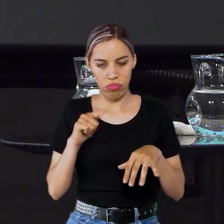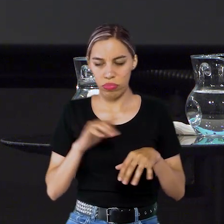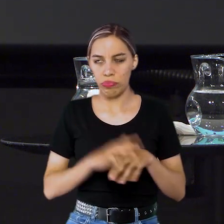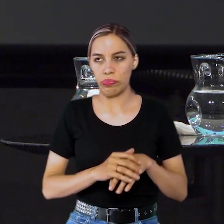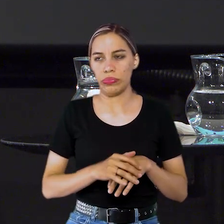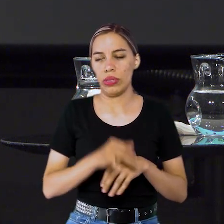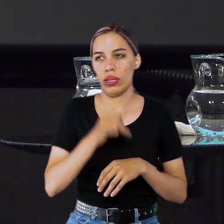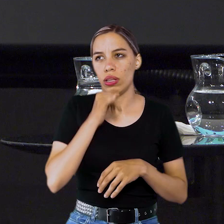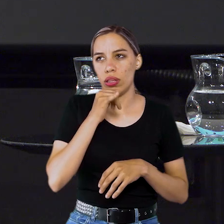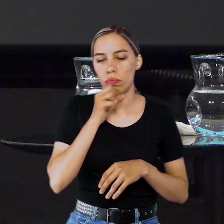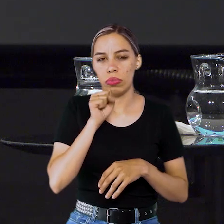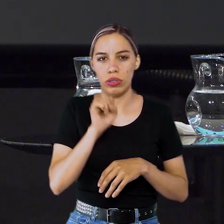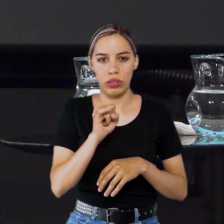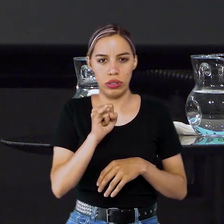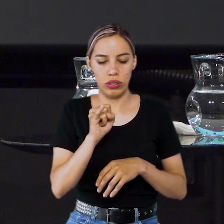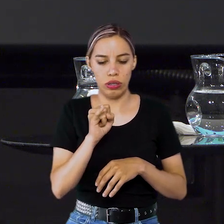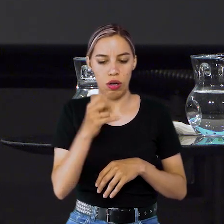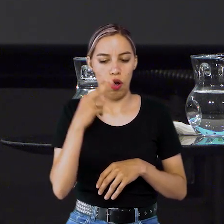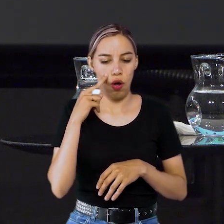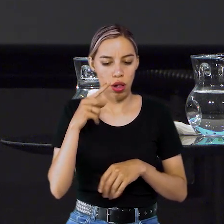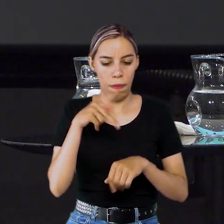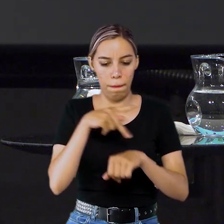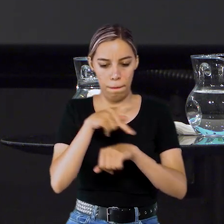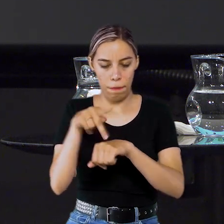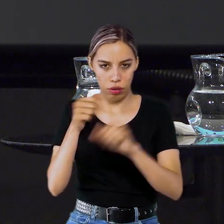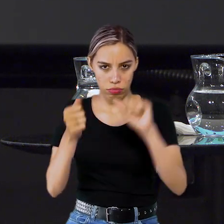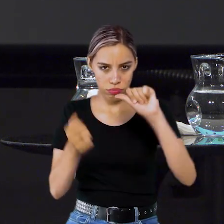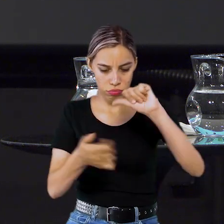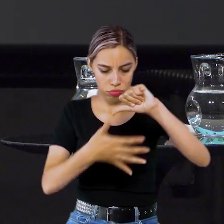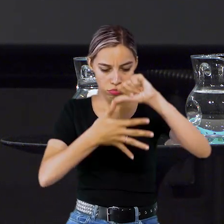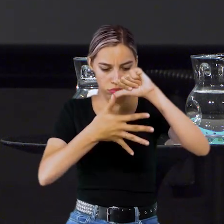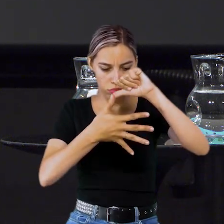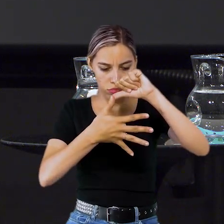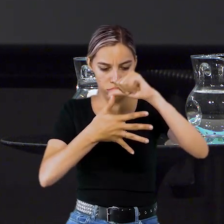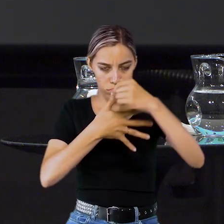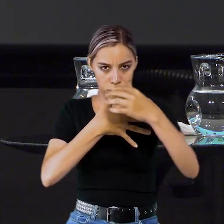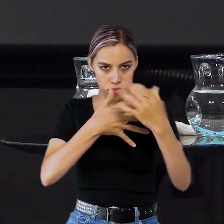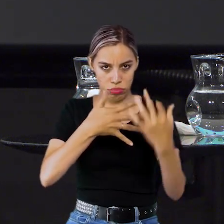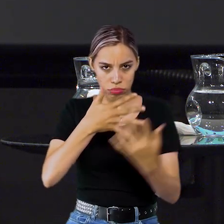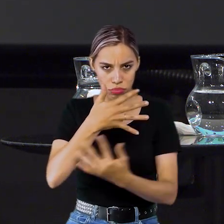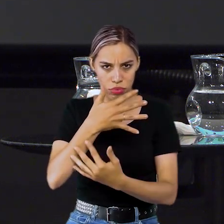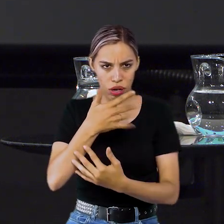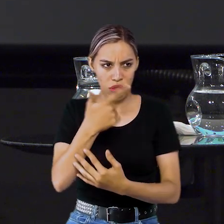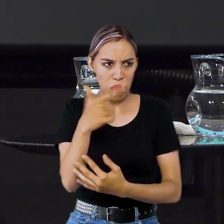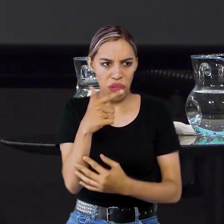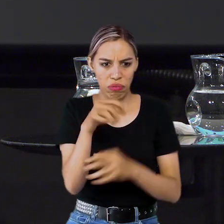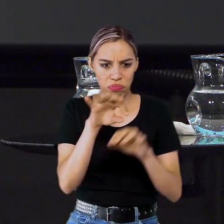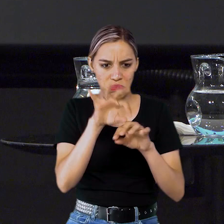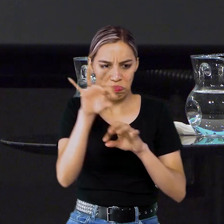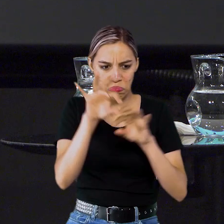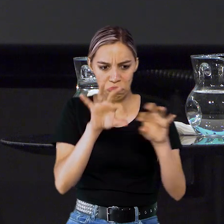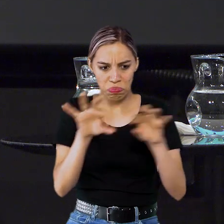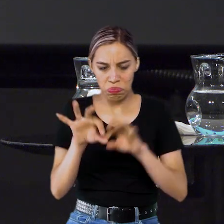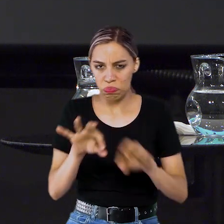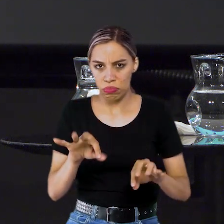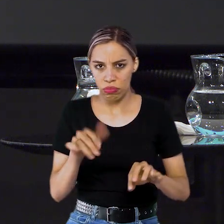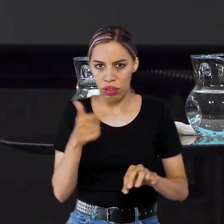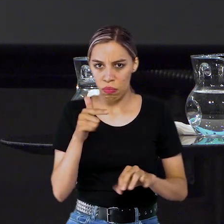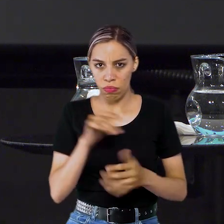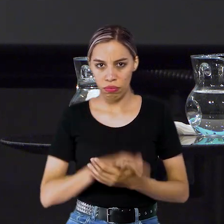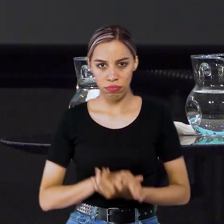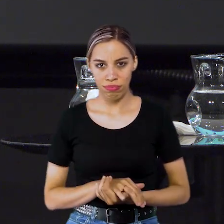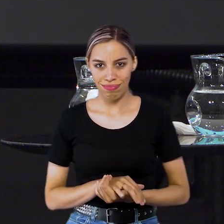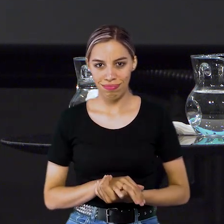se a gente pegar Paraguai, Argentina, Brasil, Paraguai e Argentina, Brasil, não há uma divisão. Se